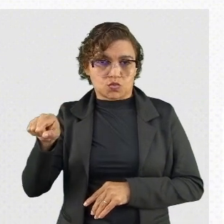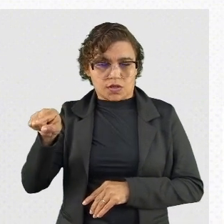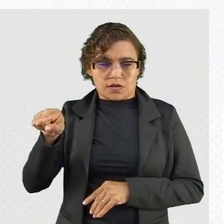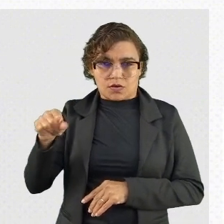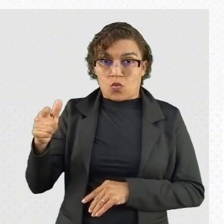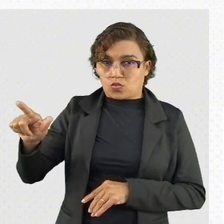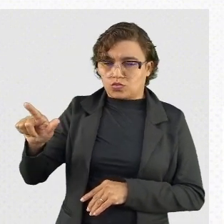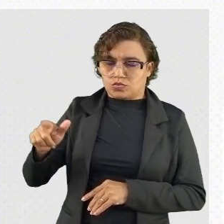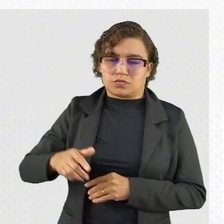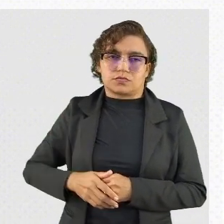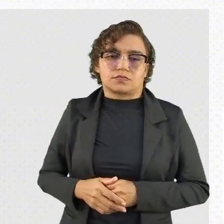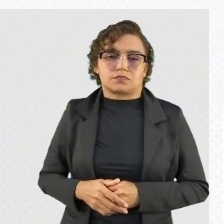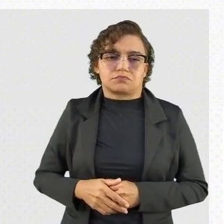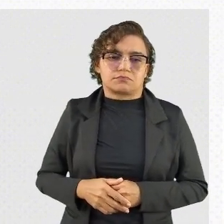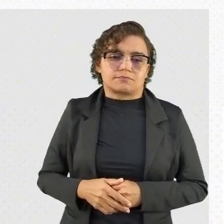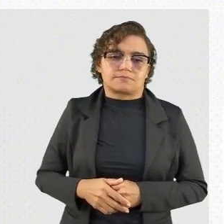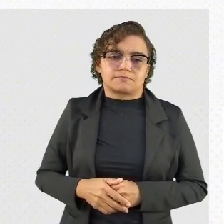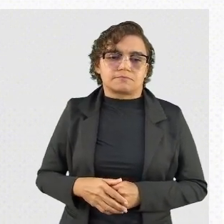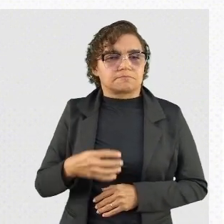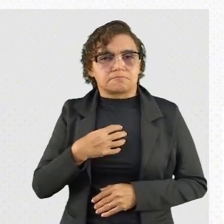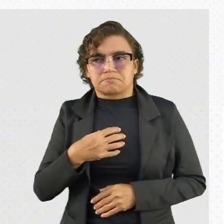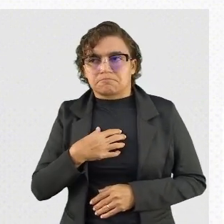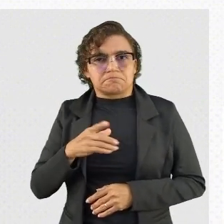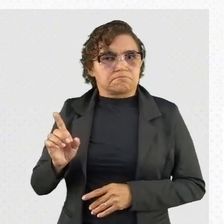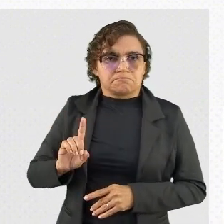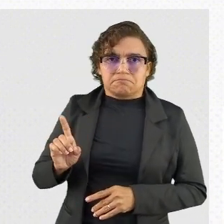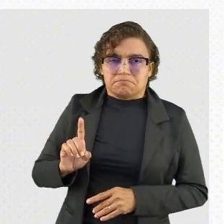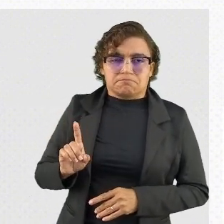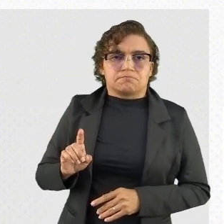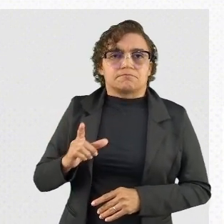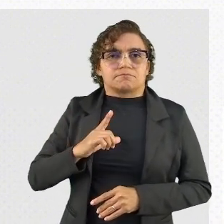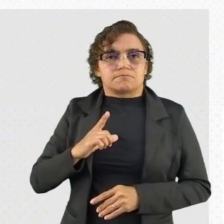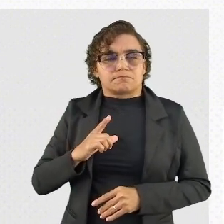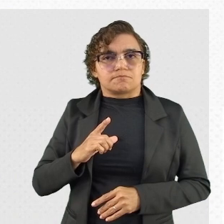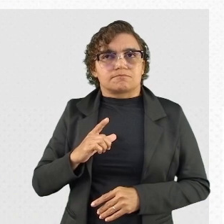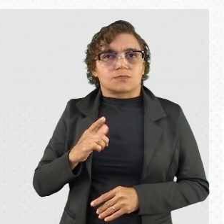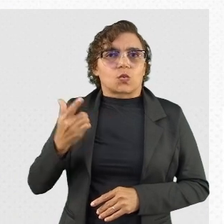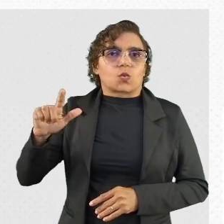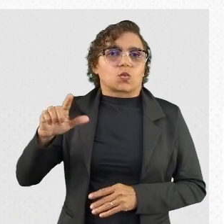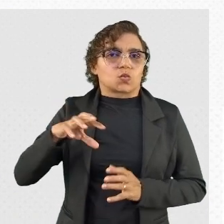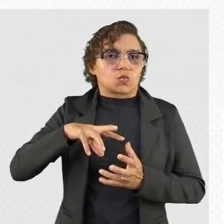Negando ali a razão, ou negando ali os sentidos, né? Priorizando um outro mundo.